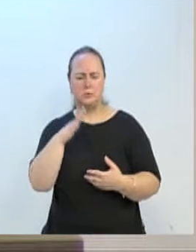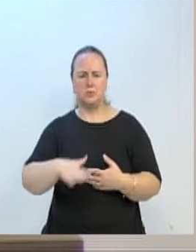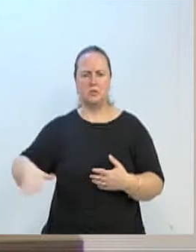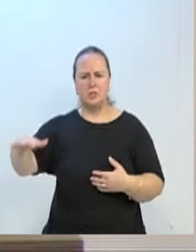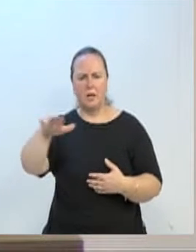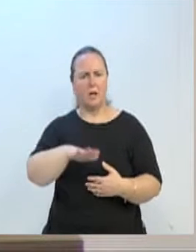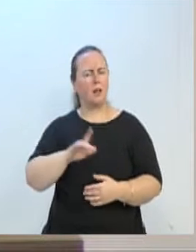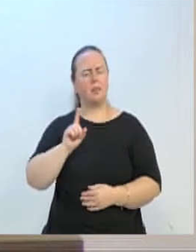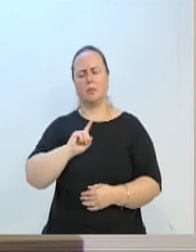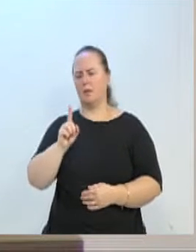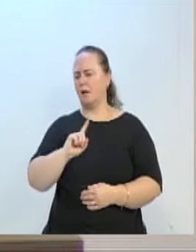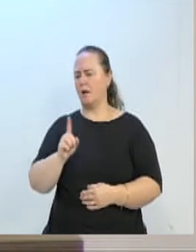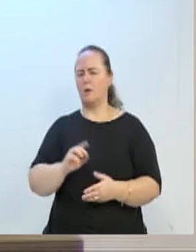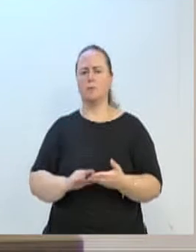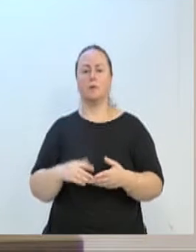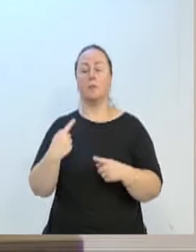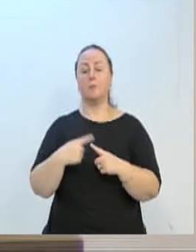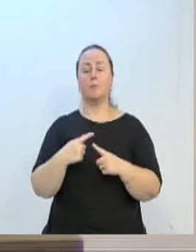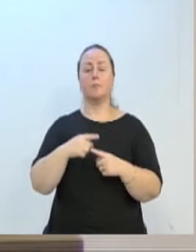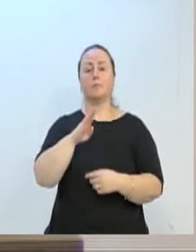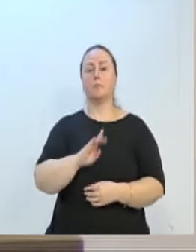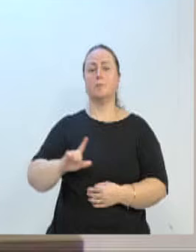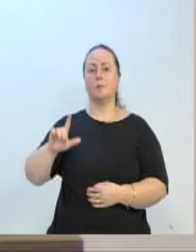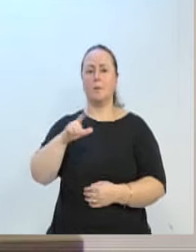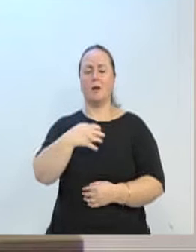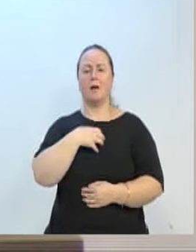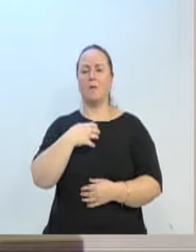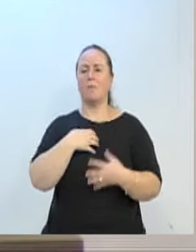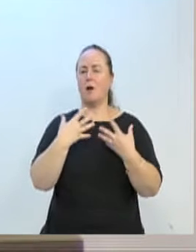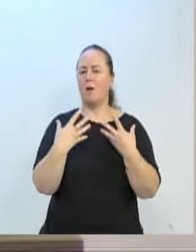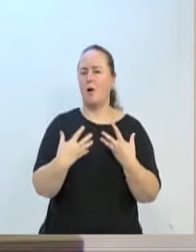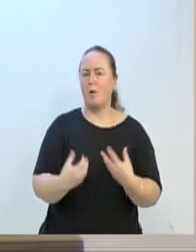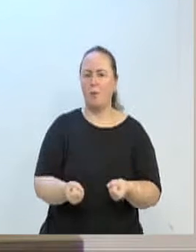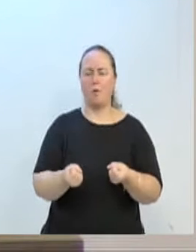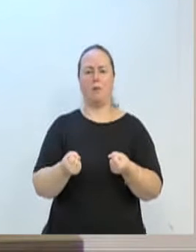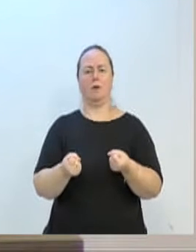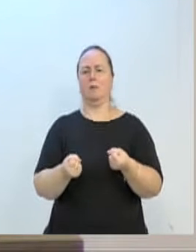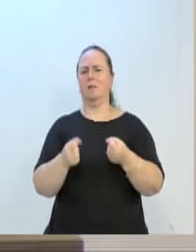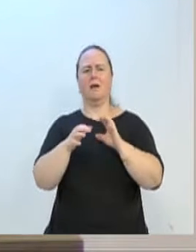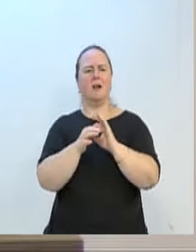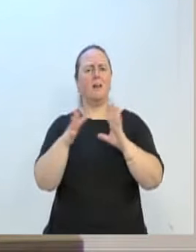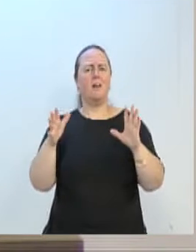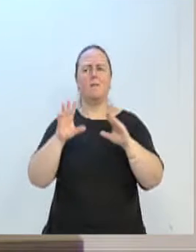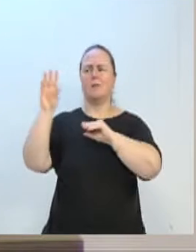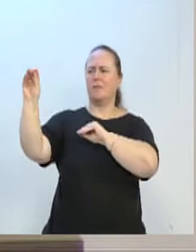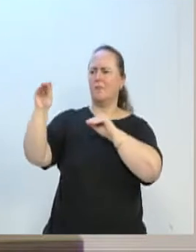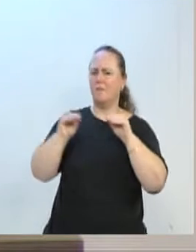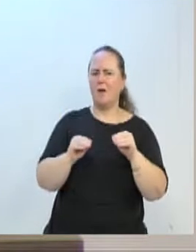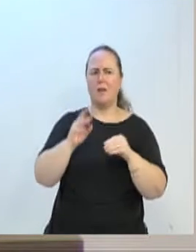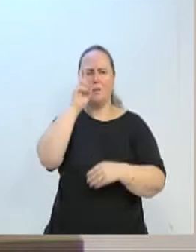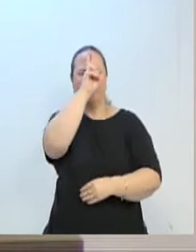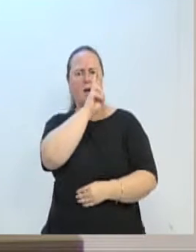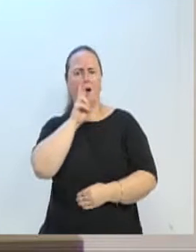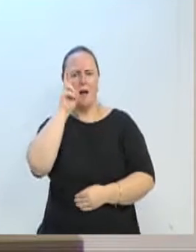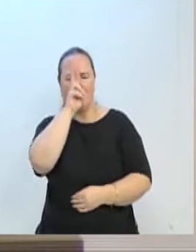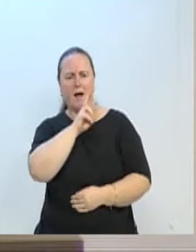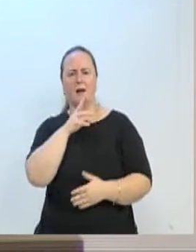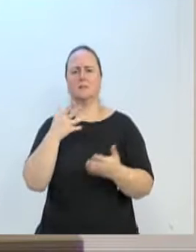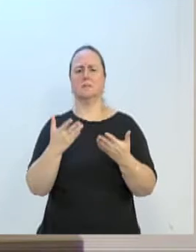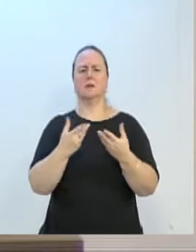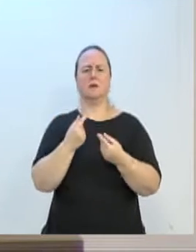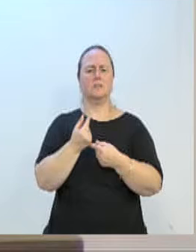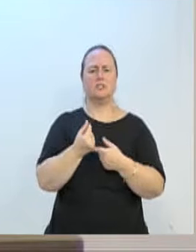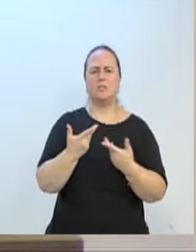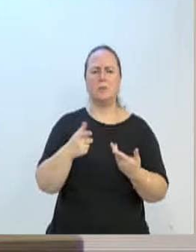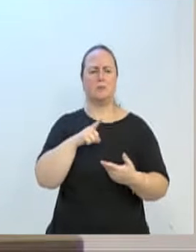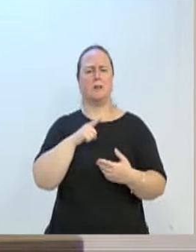Blumenau, que é terra acolhedora, é terra de todos e todas, independente se aqui nasceram, se para cá vieram, independente de raça, cor, classe social, credo, seja o que for, e